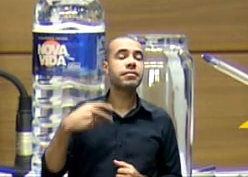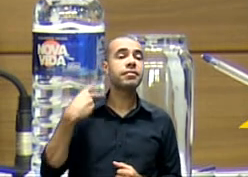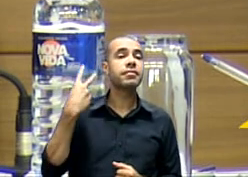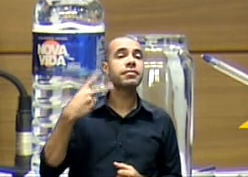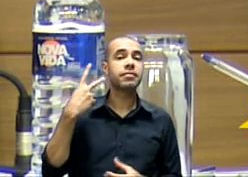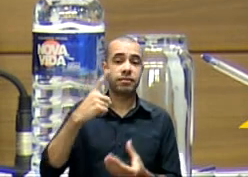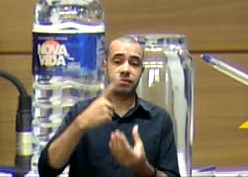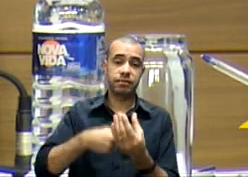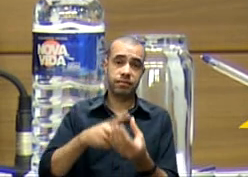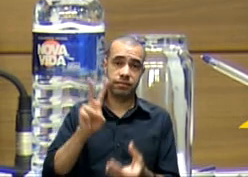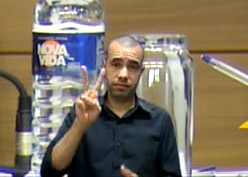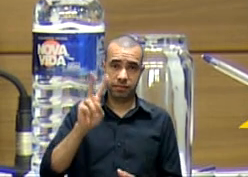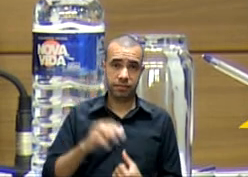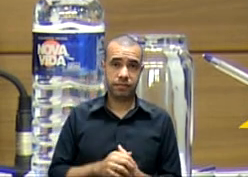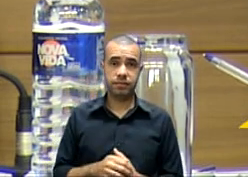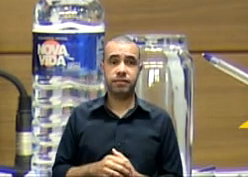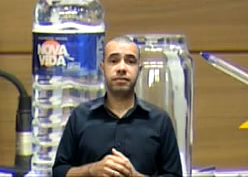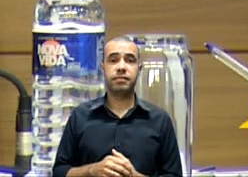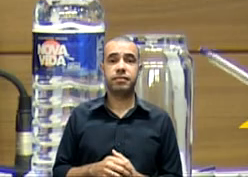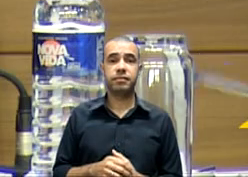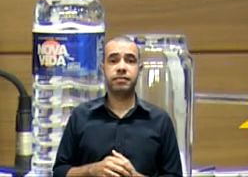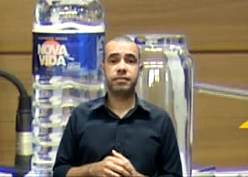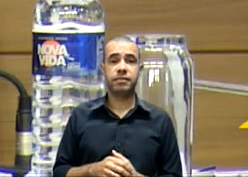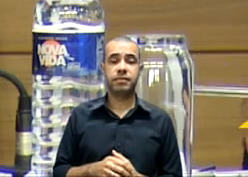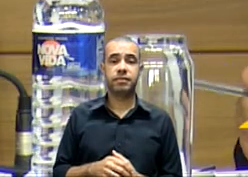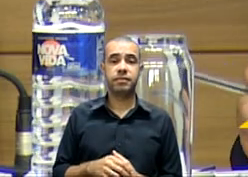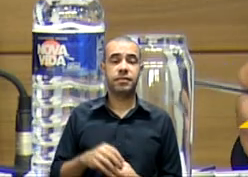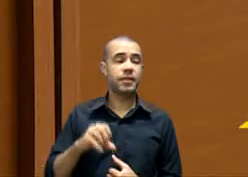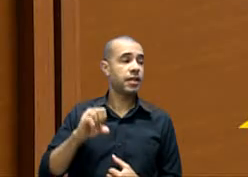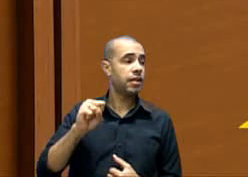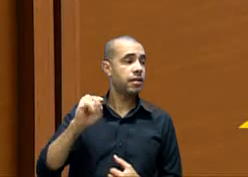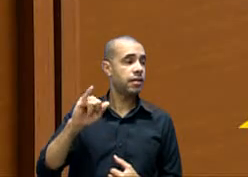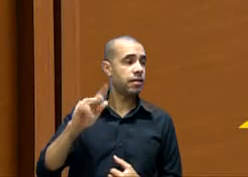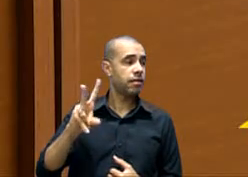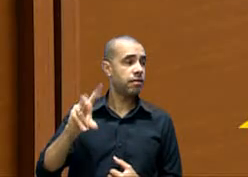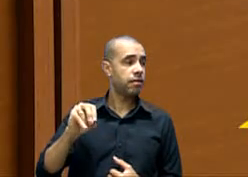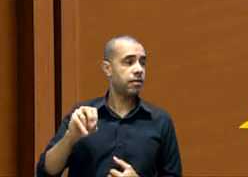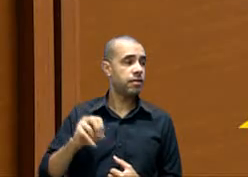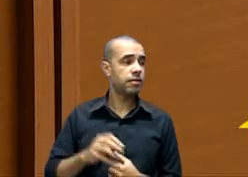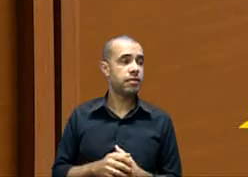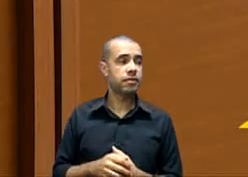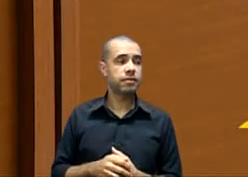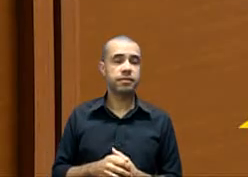Vitão do Cachorrão, Silvano Júnior. Sempre os mesmos, né, mano?